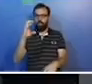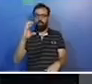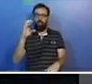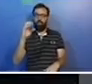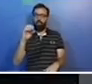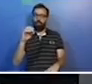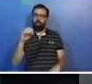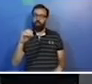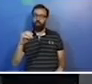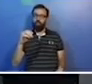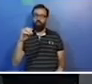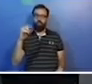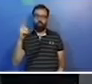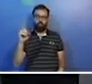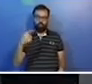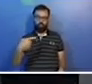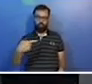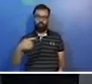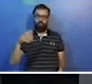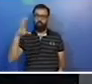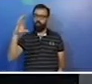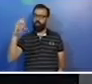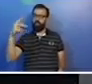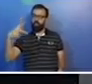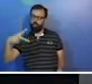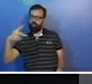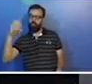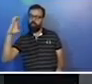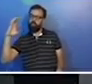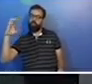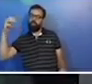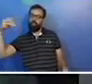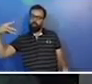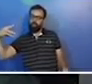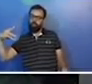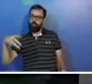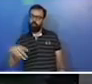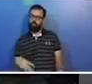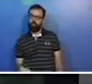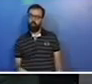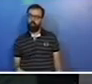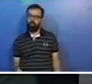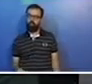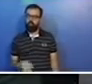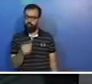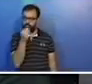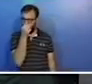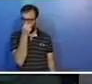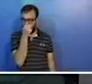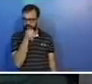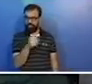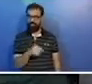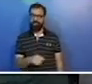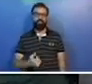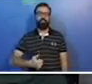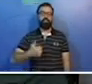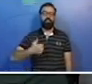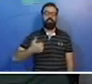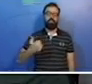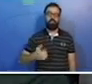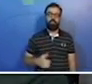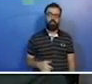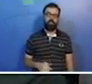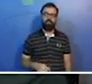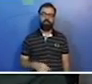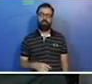A professora Adriana já foi falando, então ficou fácil, certo? Lá na cadeia alimentar, quem era o produtor? Sempre